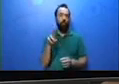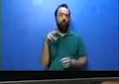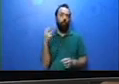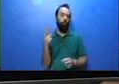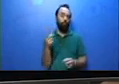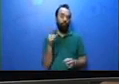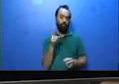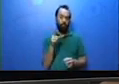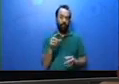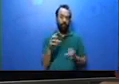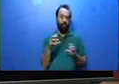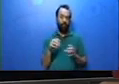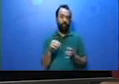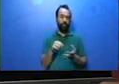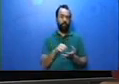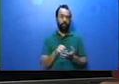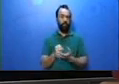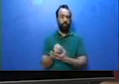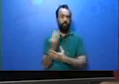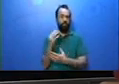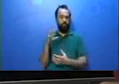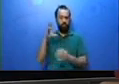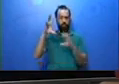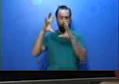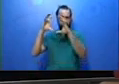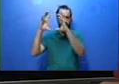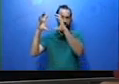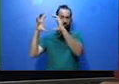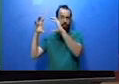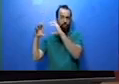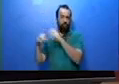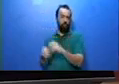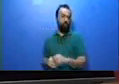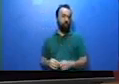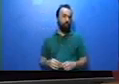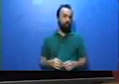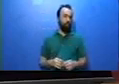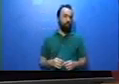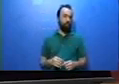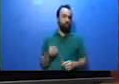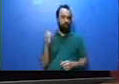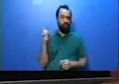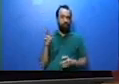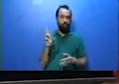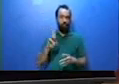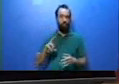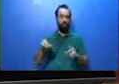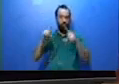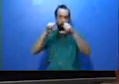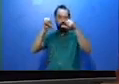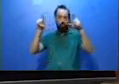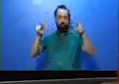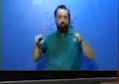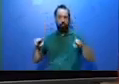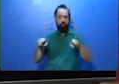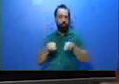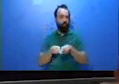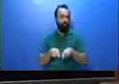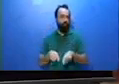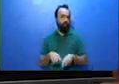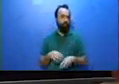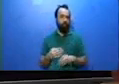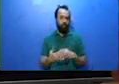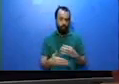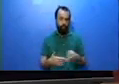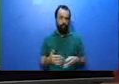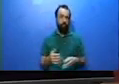as falas. No final, pinte o seu quadrinho. Vocês vão utilizar esse espaço que está aí na apostila, tá? Depois,